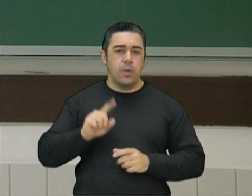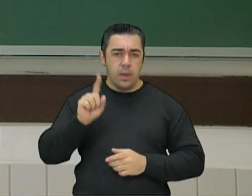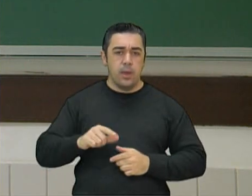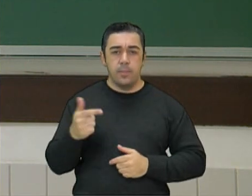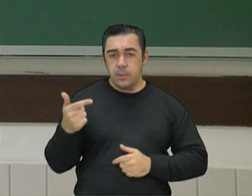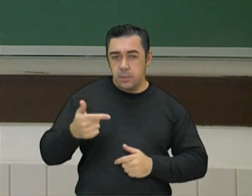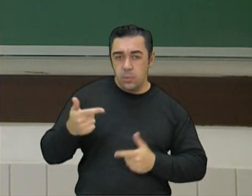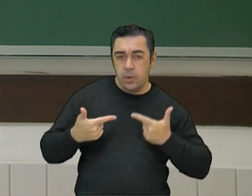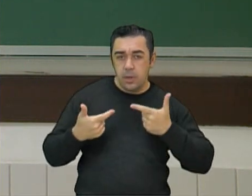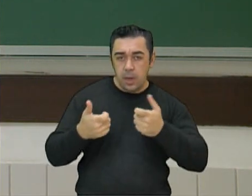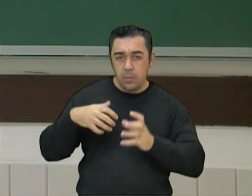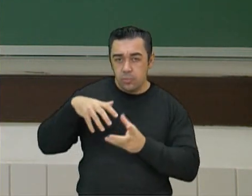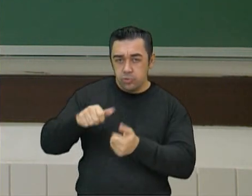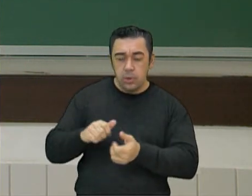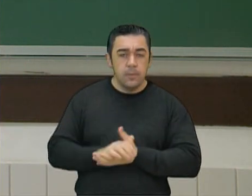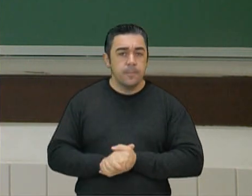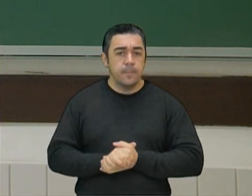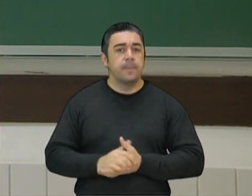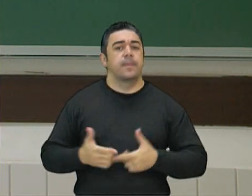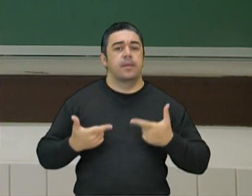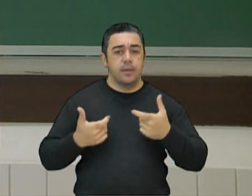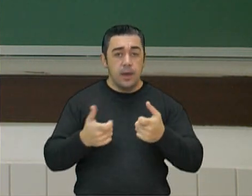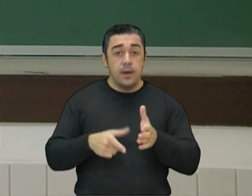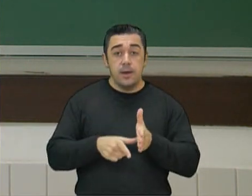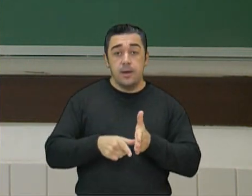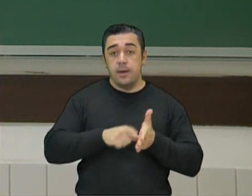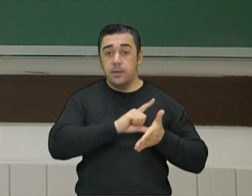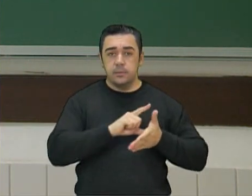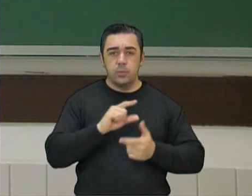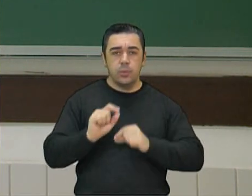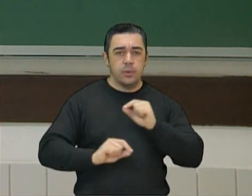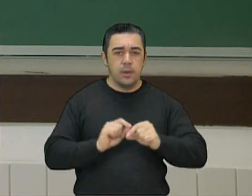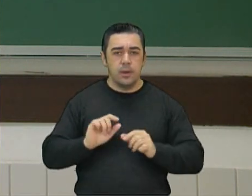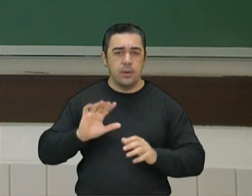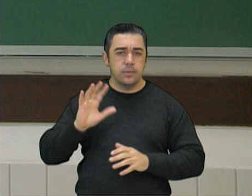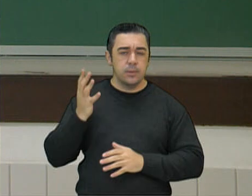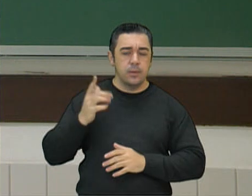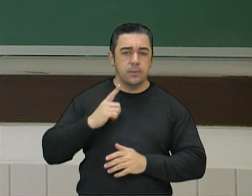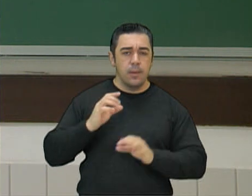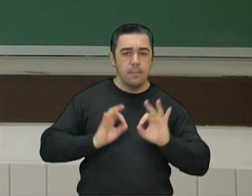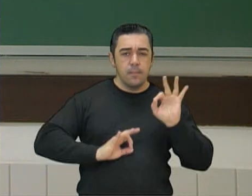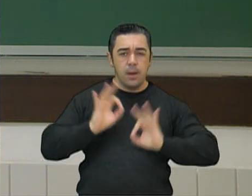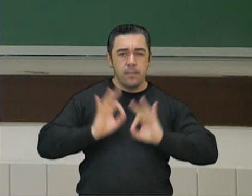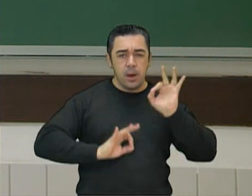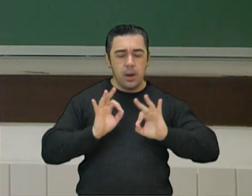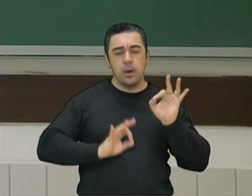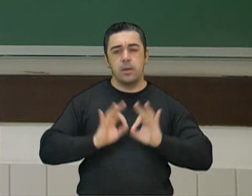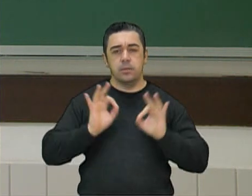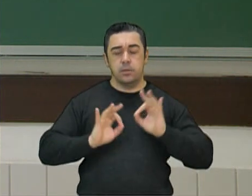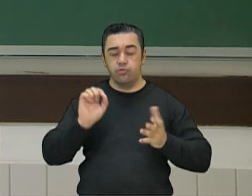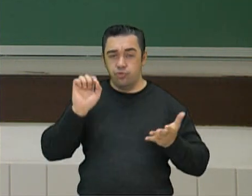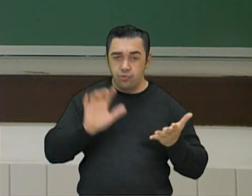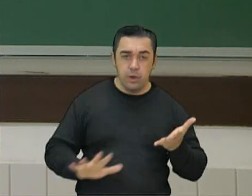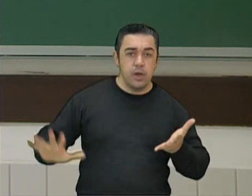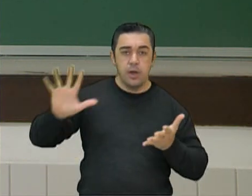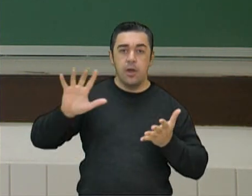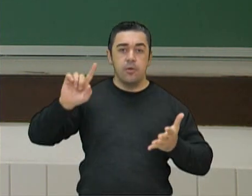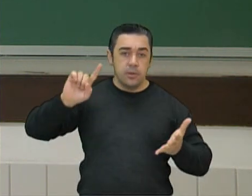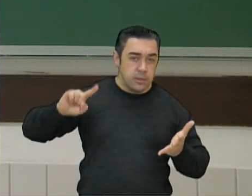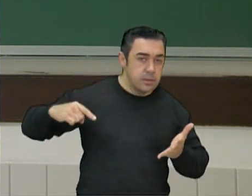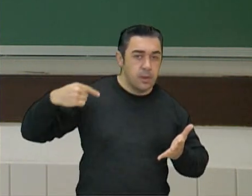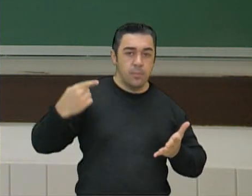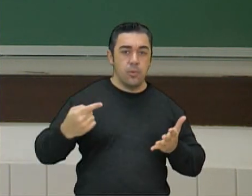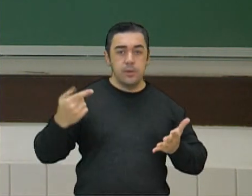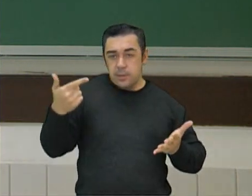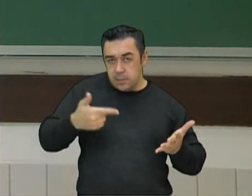Segunda Guerra Mundial. Uma guerra que veio antes e é considerada, então, uma preparação, um ensaio geral para o que veio a ser a